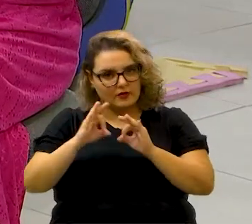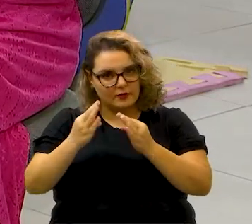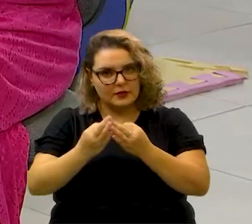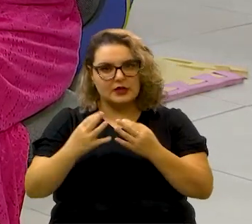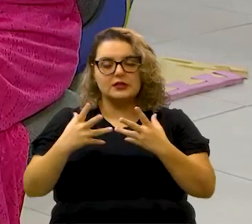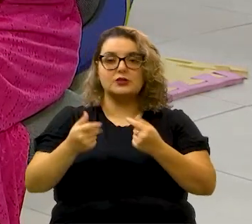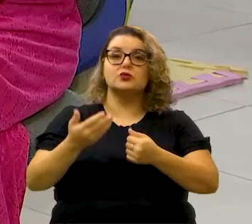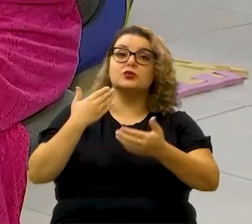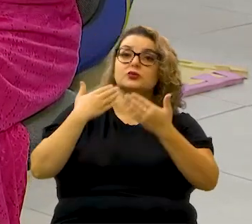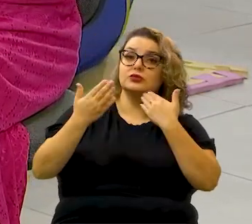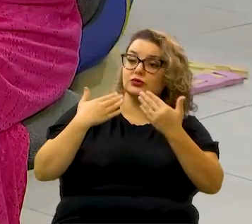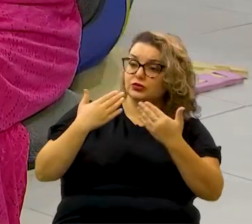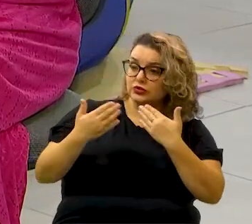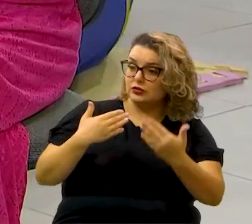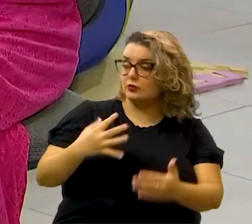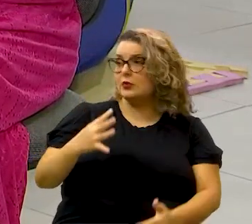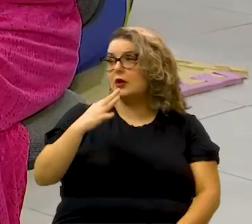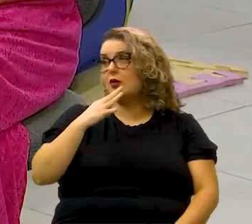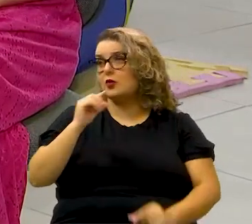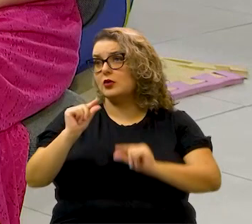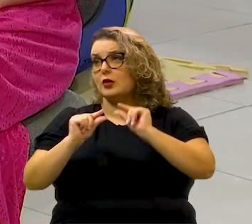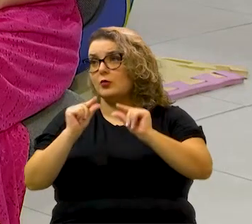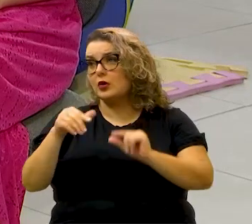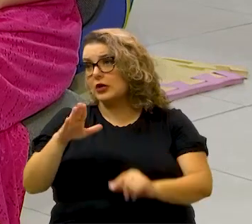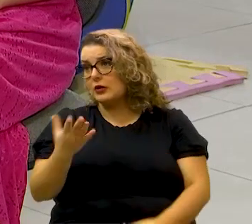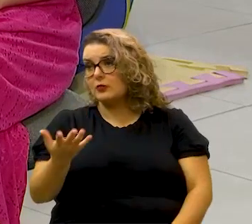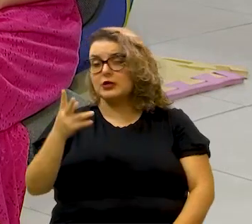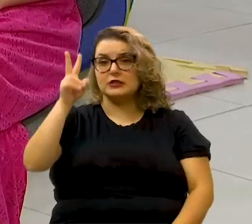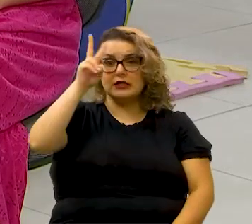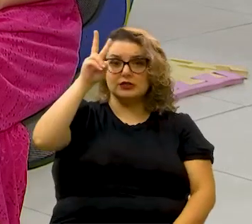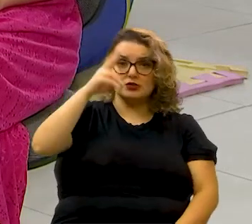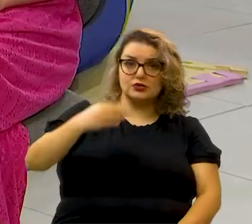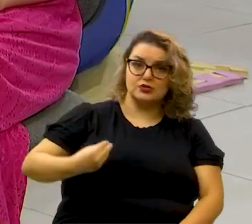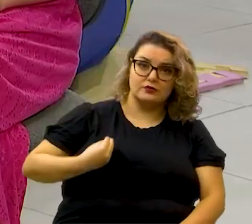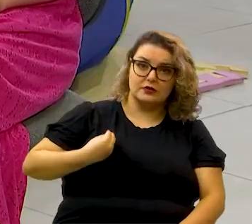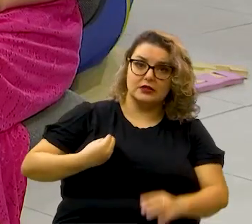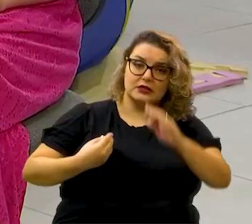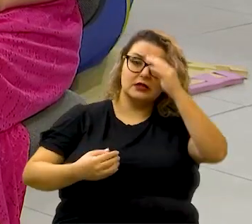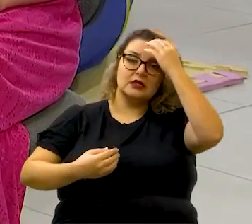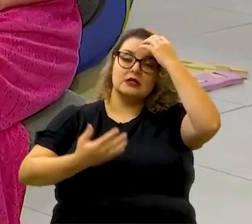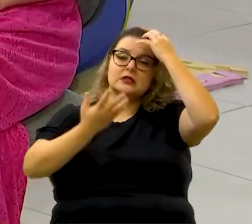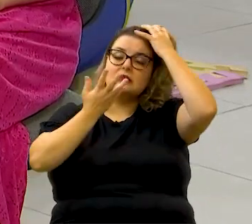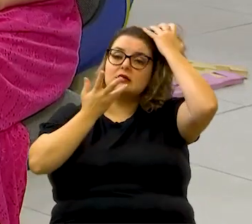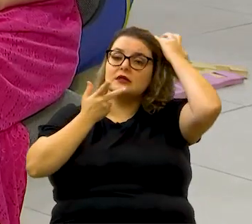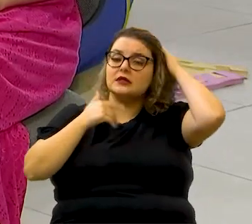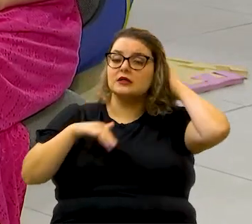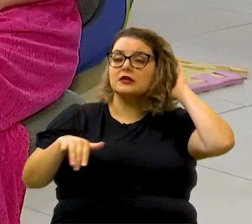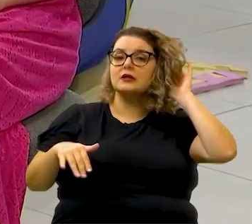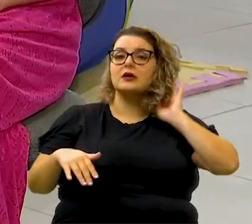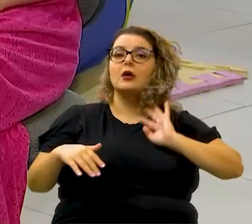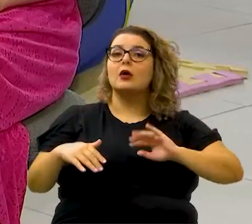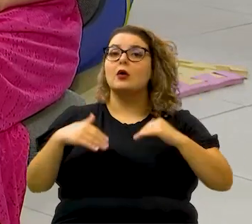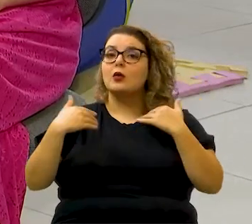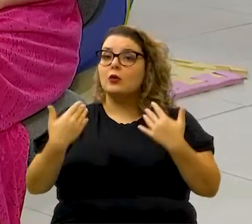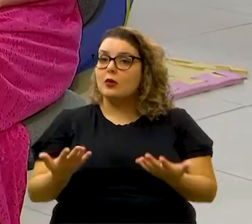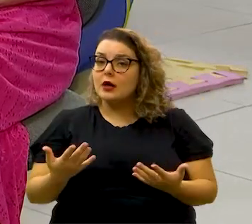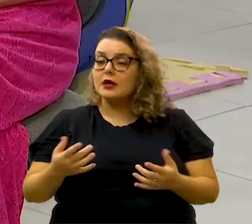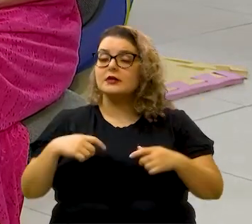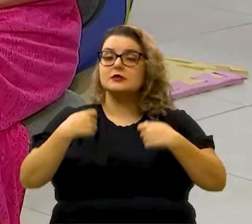essa família e ter todo esse diálogo para conhecer um pouquinho mais dessa história de vida dessa criança, quais